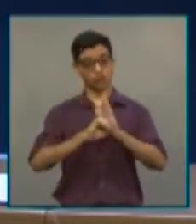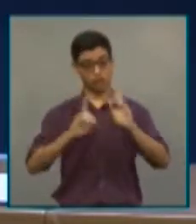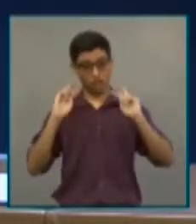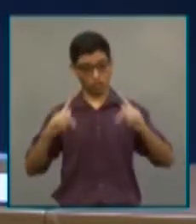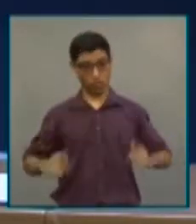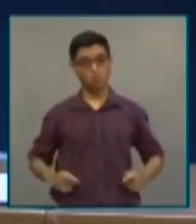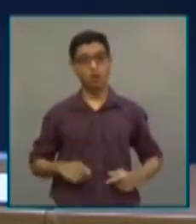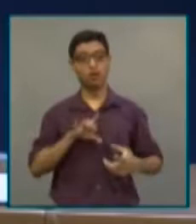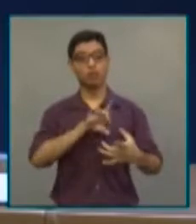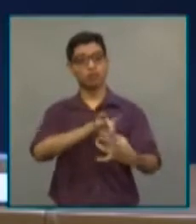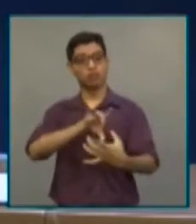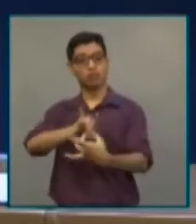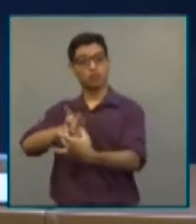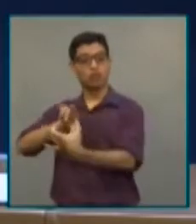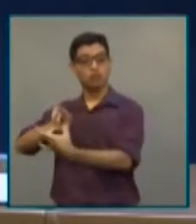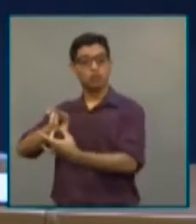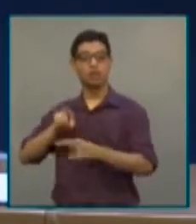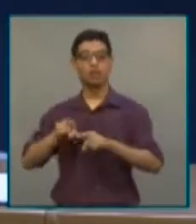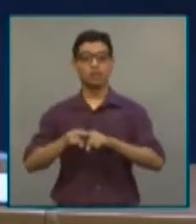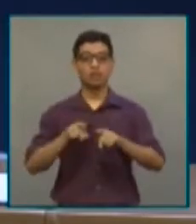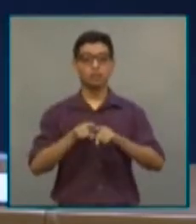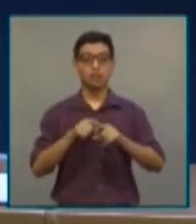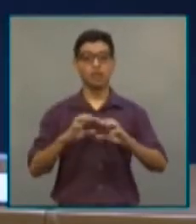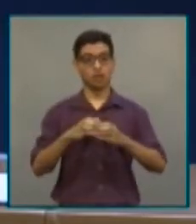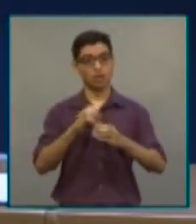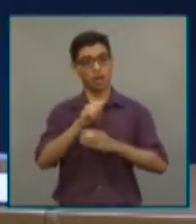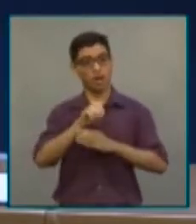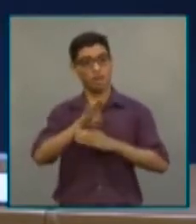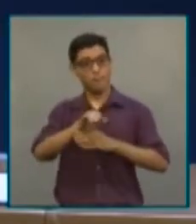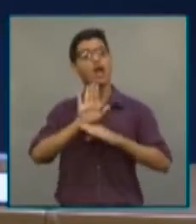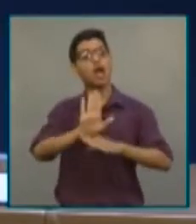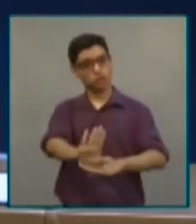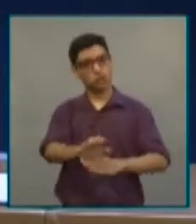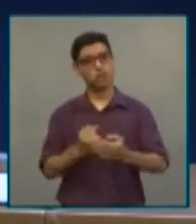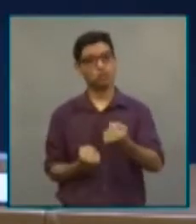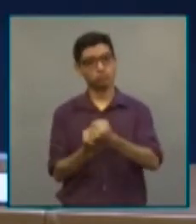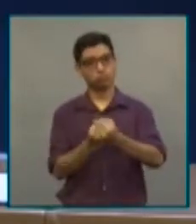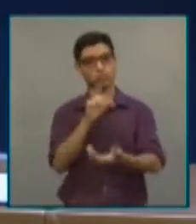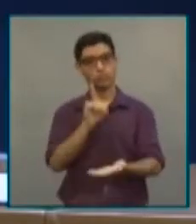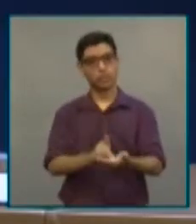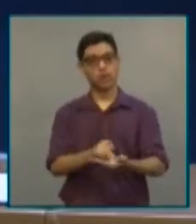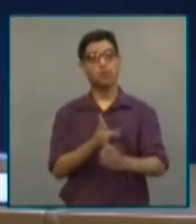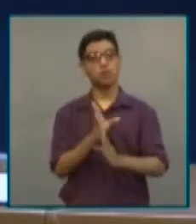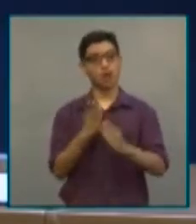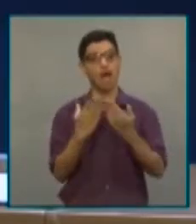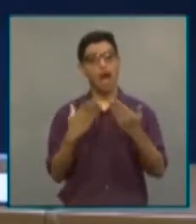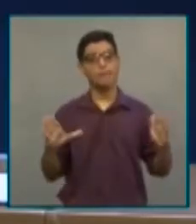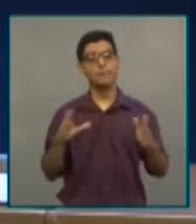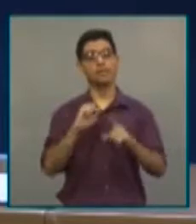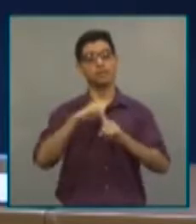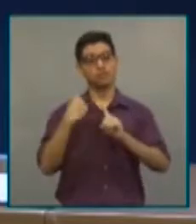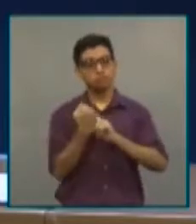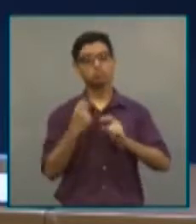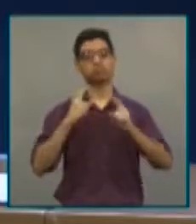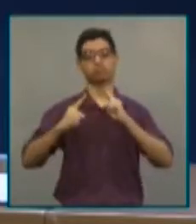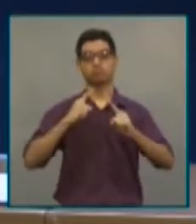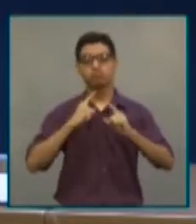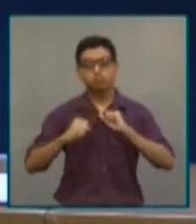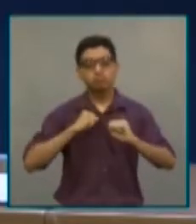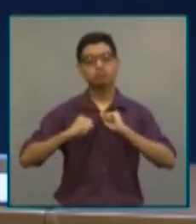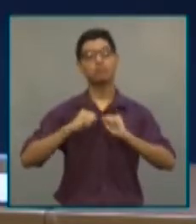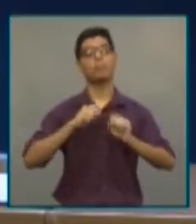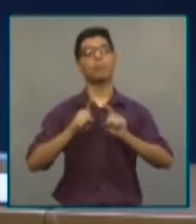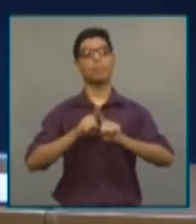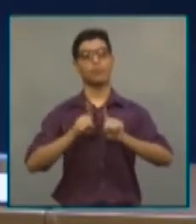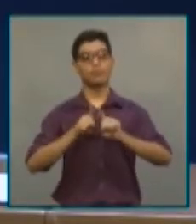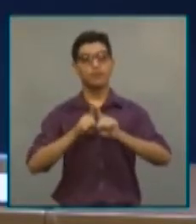papel colaborativo da OAB. É preciso abrir a OAB para a sociedade, para os debates, para as audiências